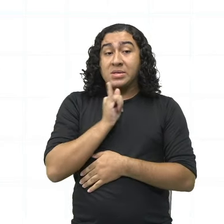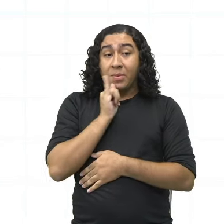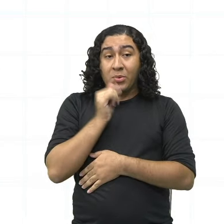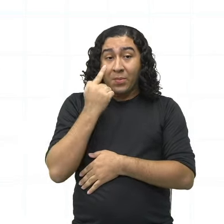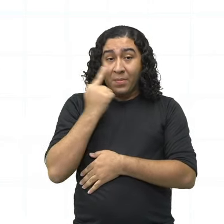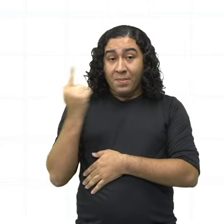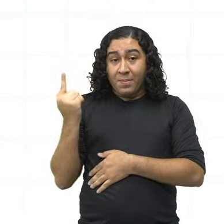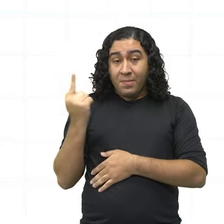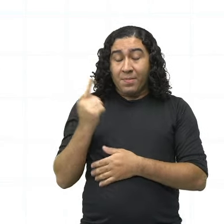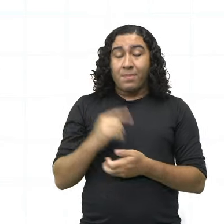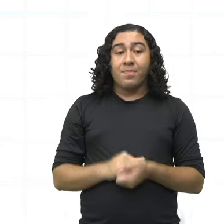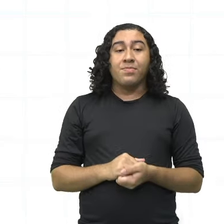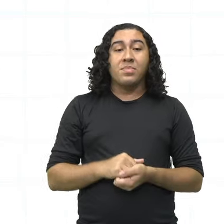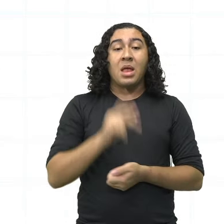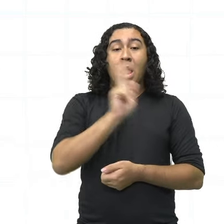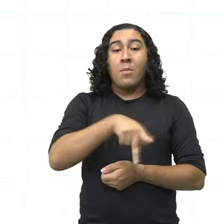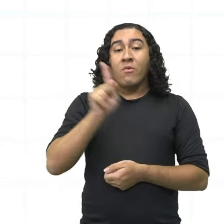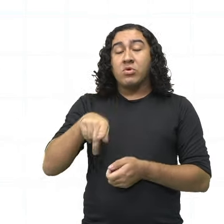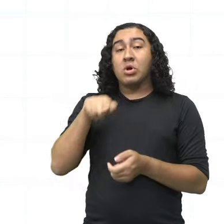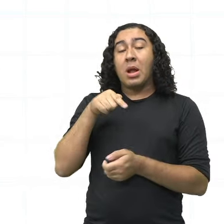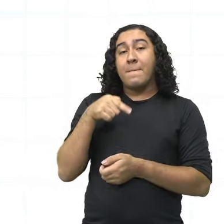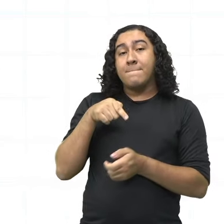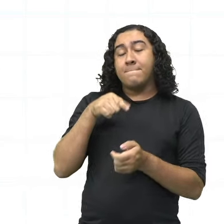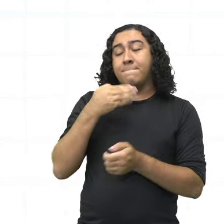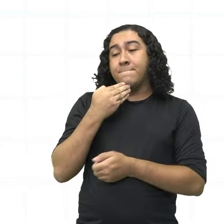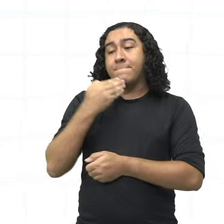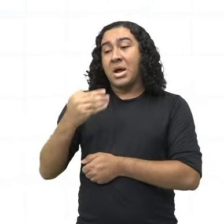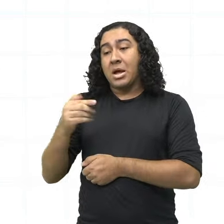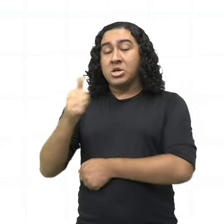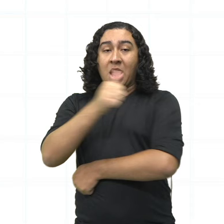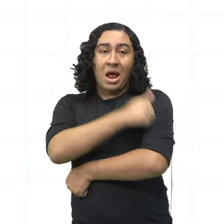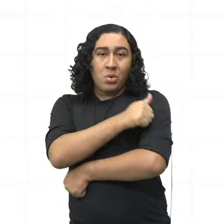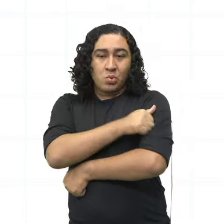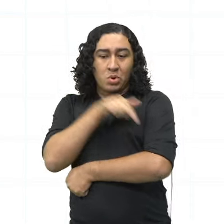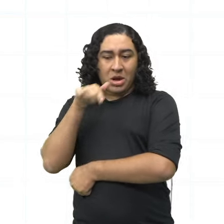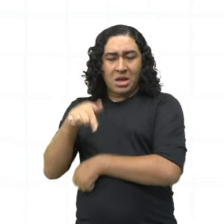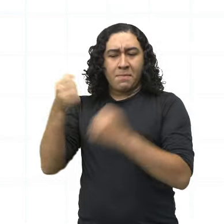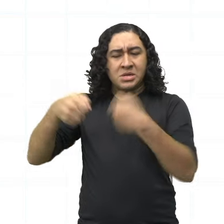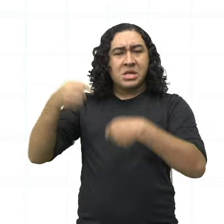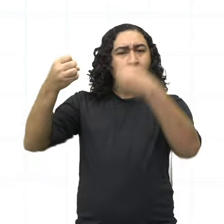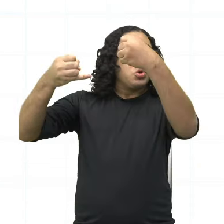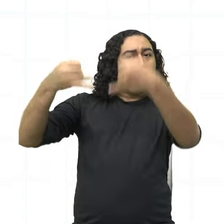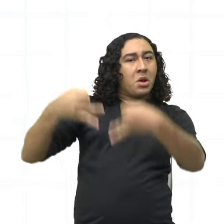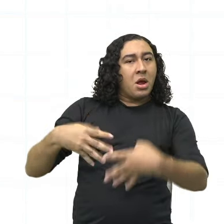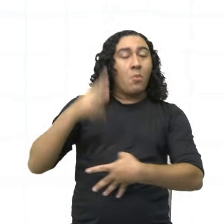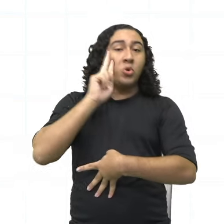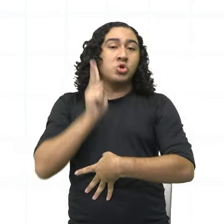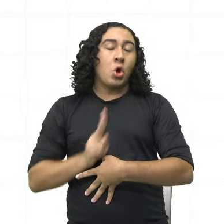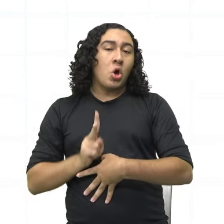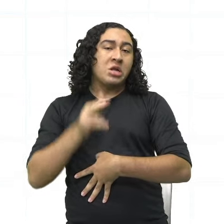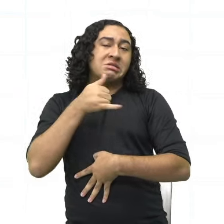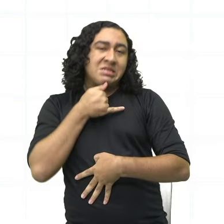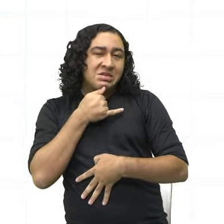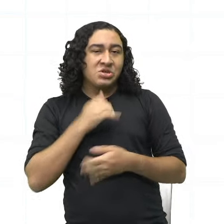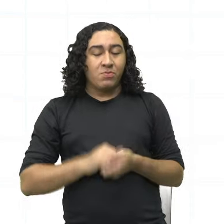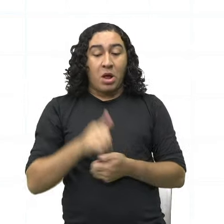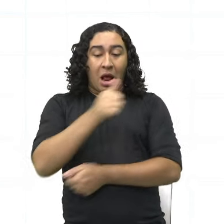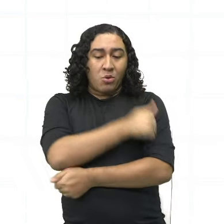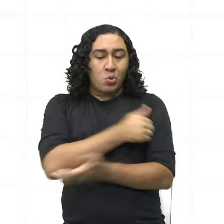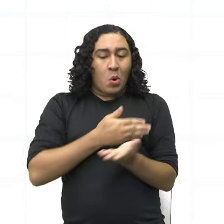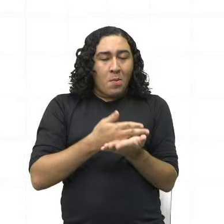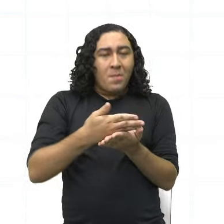só. A professora pede ao aluno para contar uma história triste. O aluno